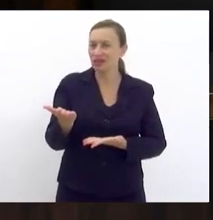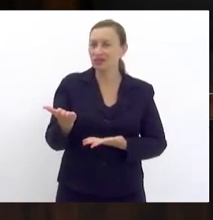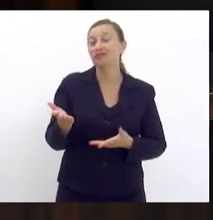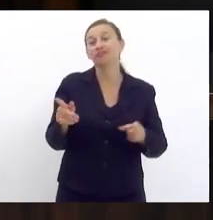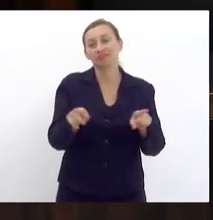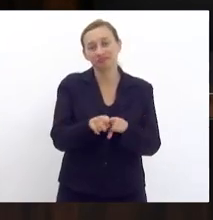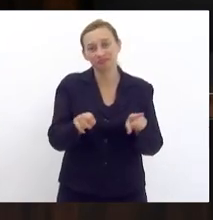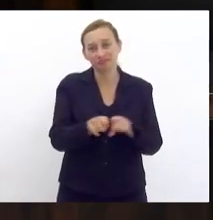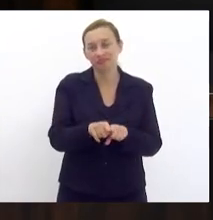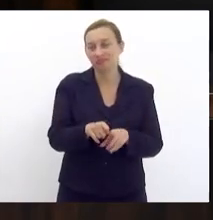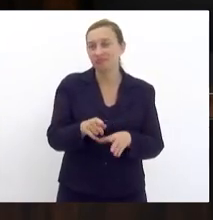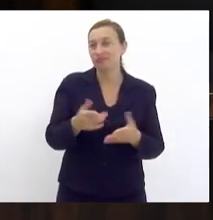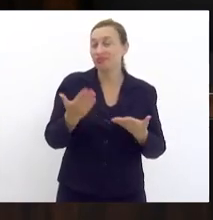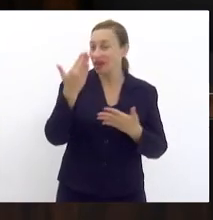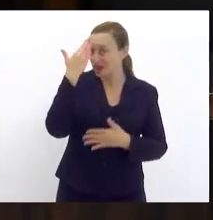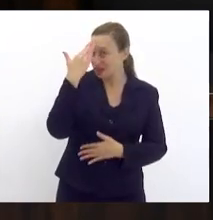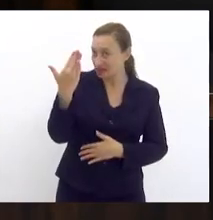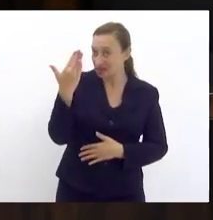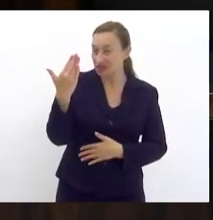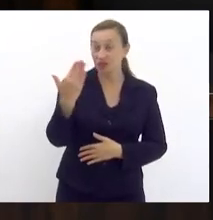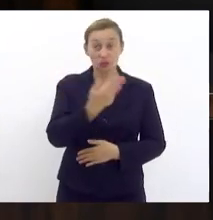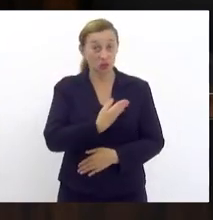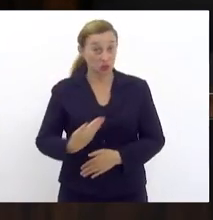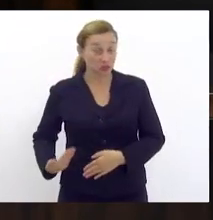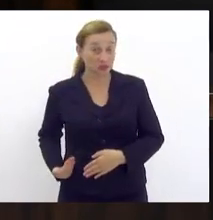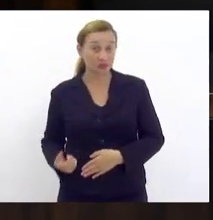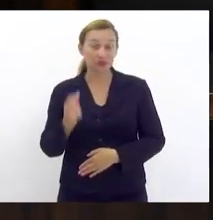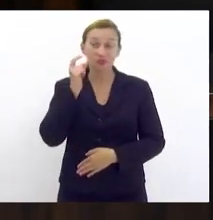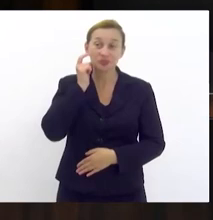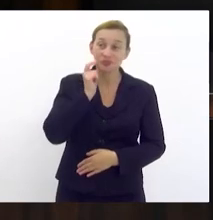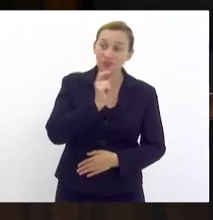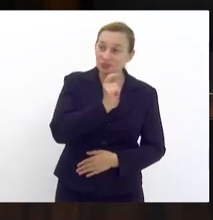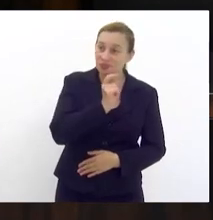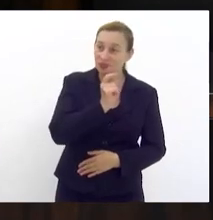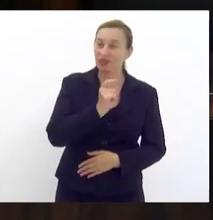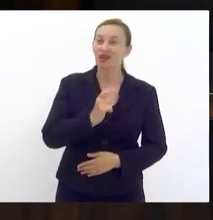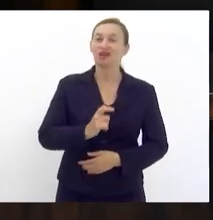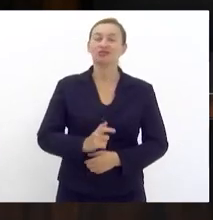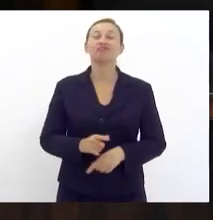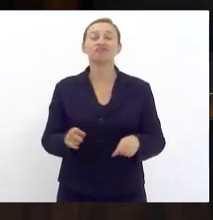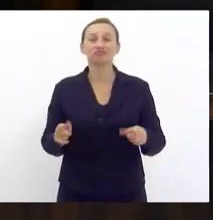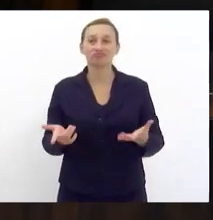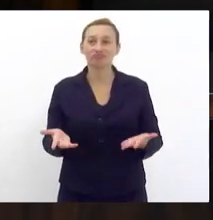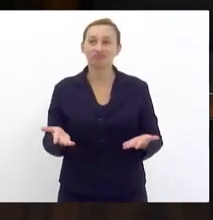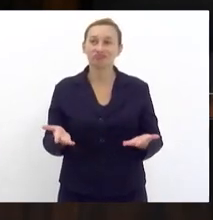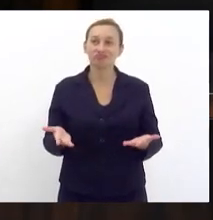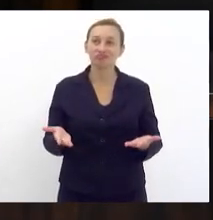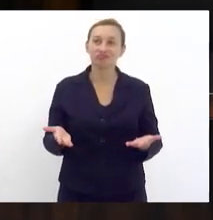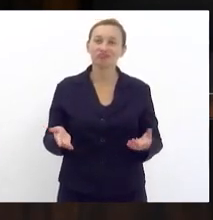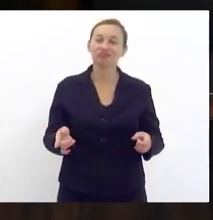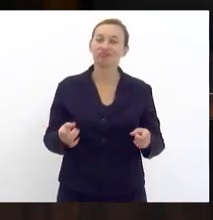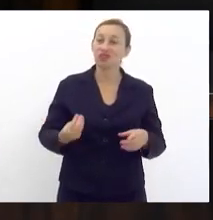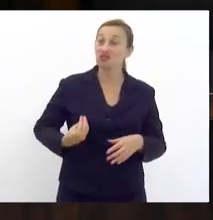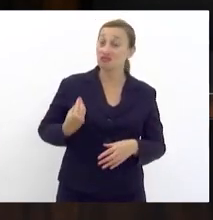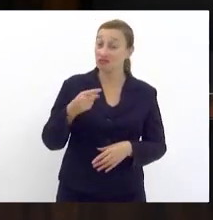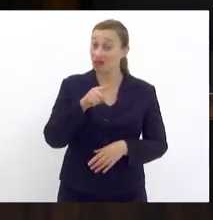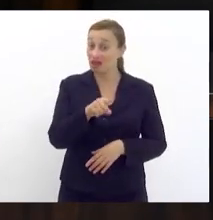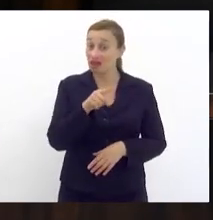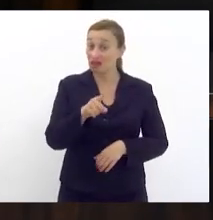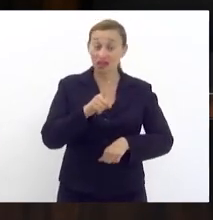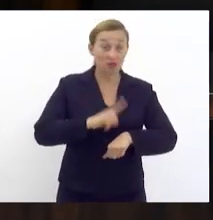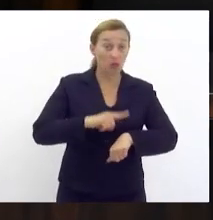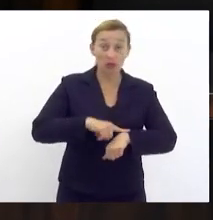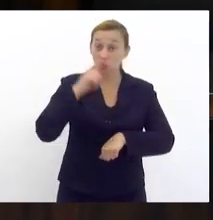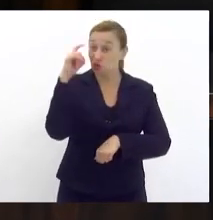posso deixar de não agradecer ao nosso governador Cláudio Castro por ter também estar ali presente ali naquele